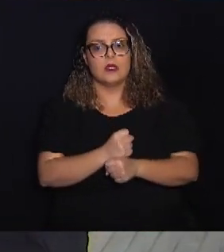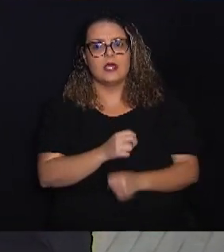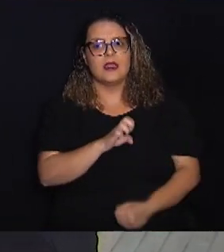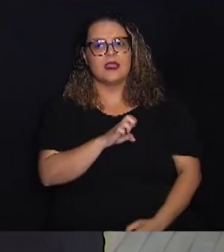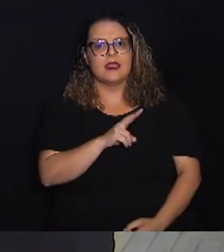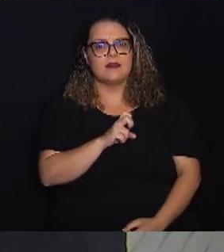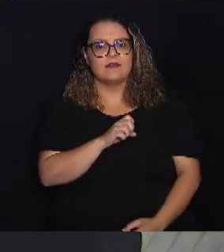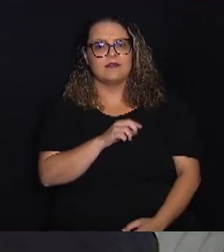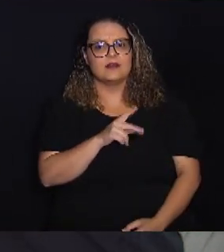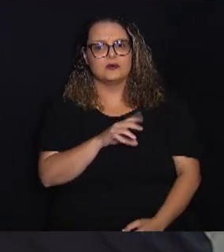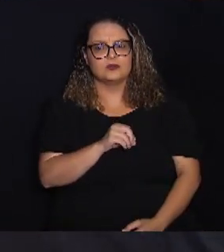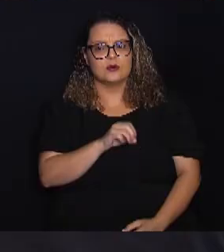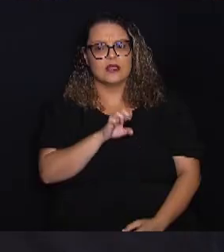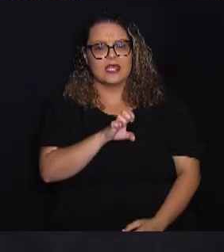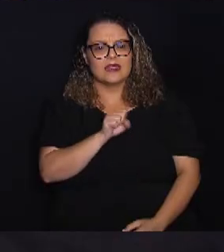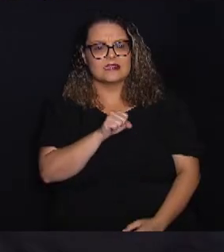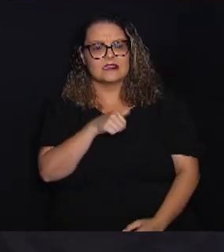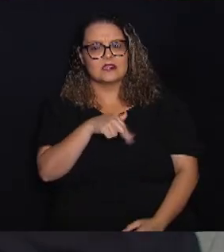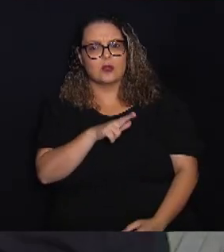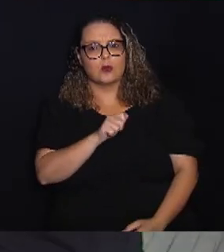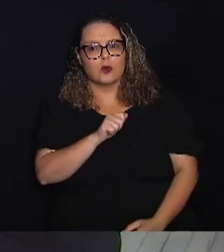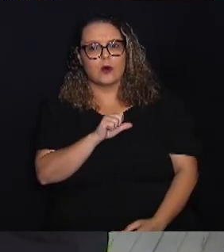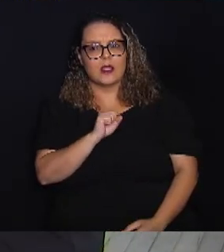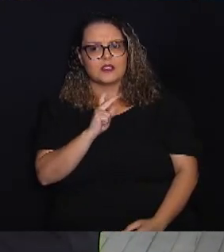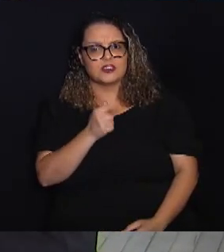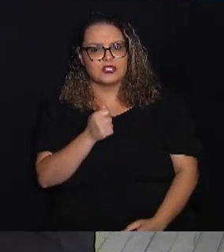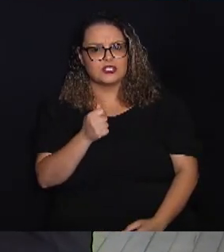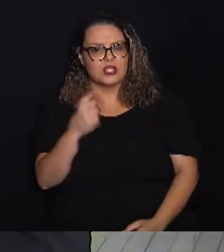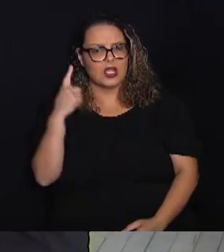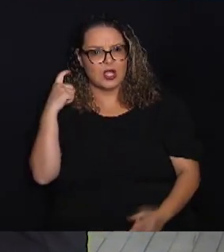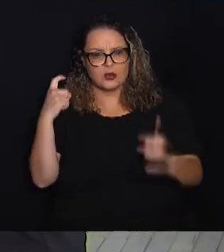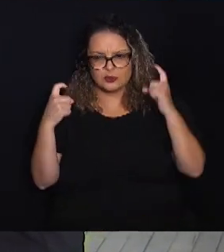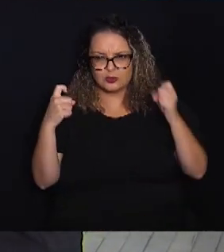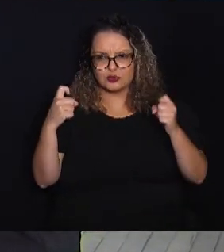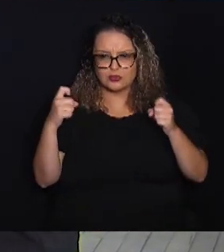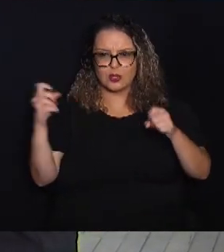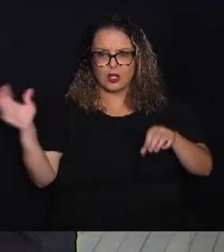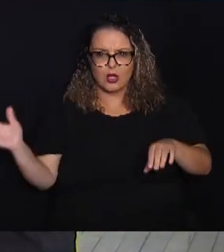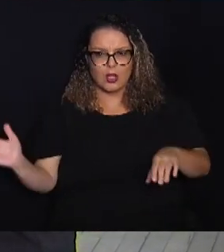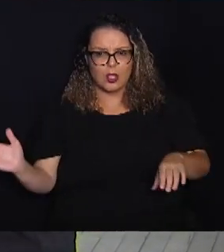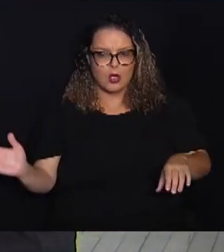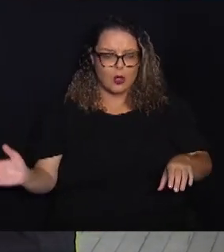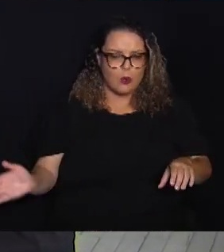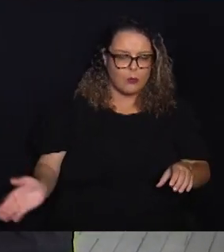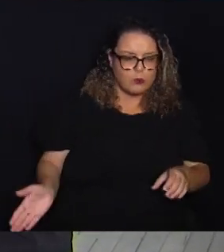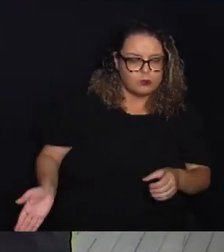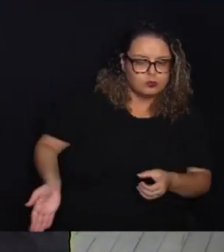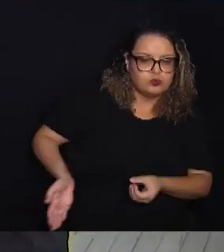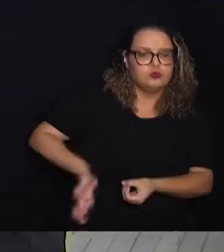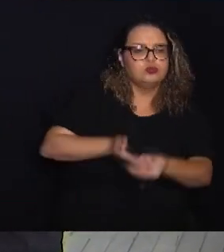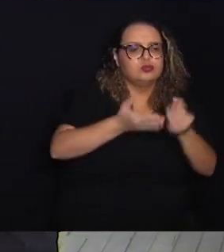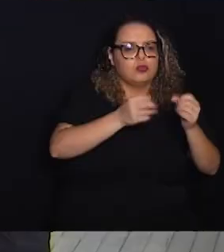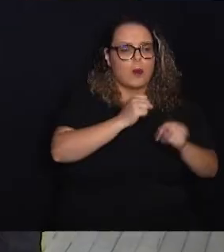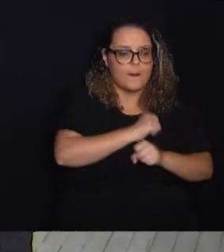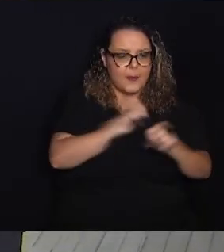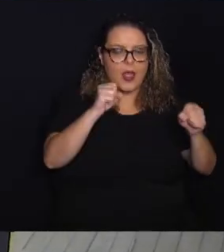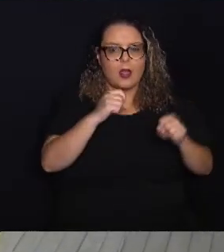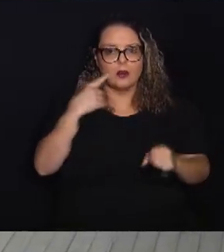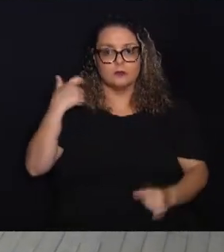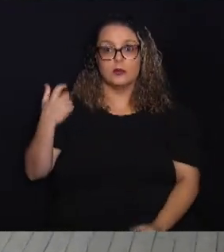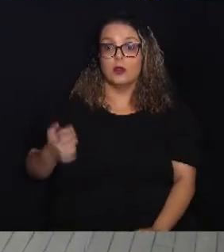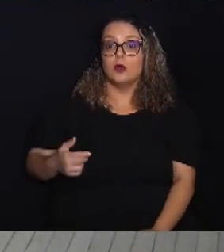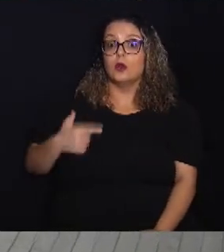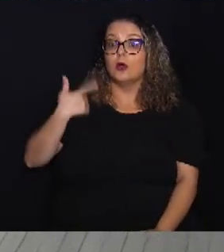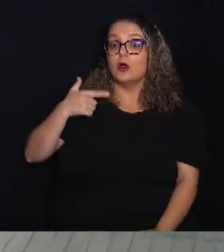anos. Evandro, o nome squash se refere ao som da bola sendo esmagada durante o jogo, é isso mesmo? É isso